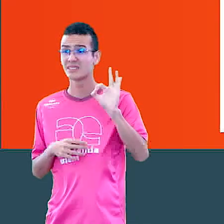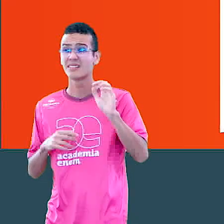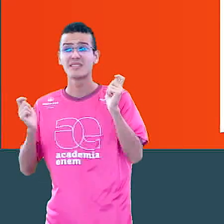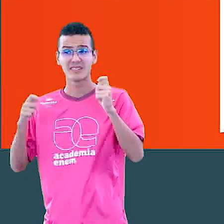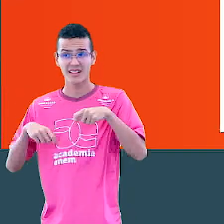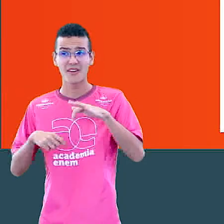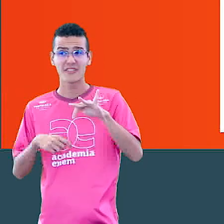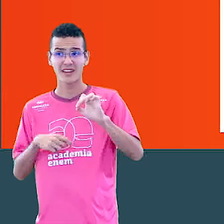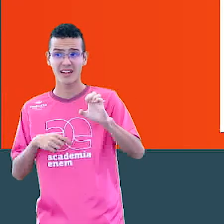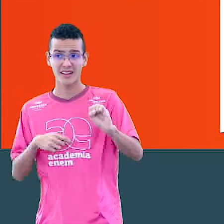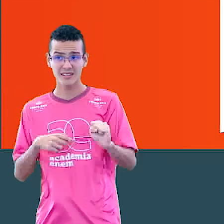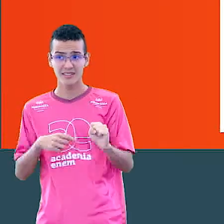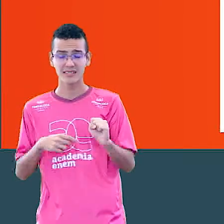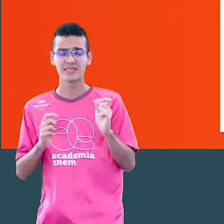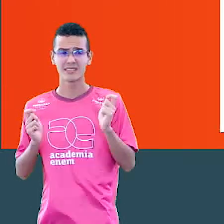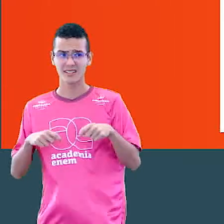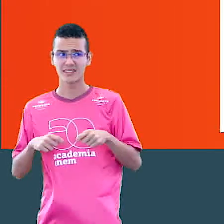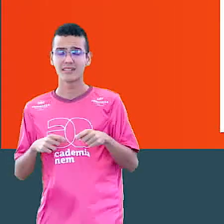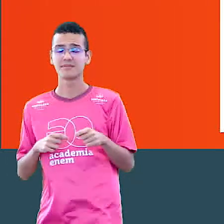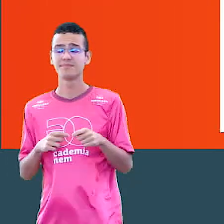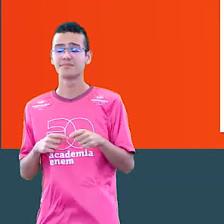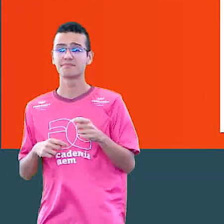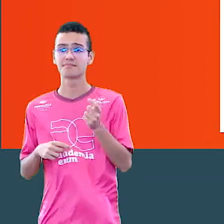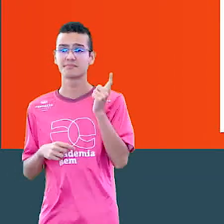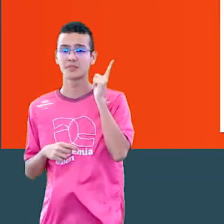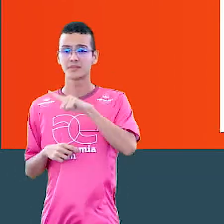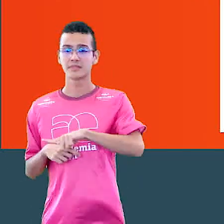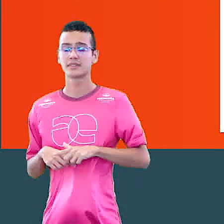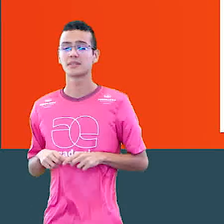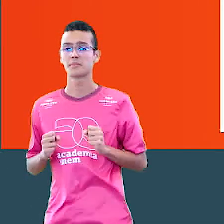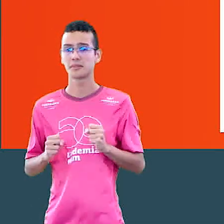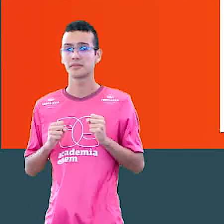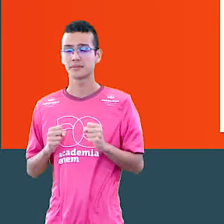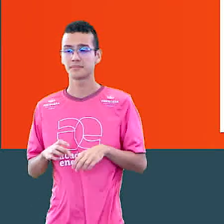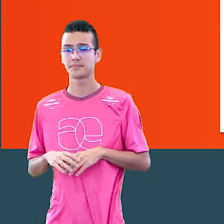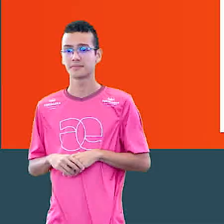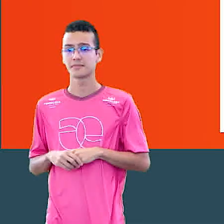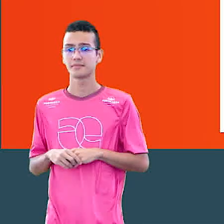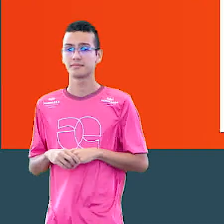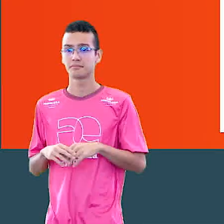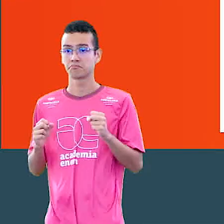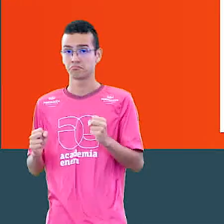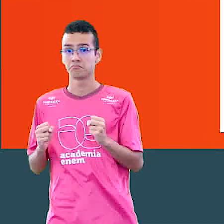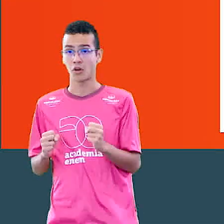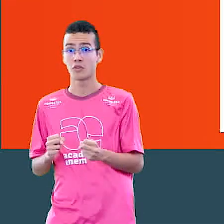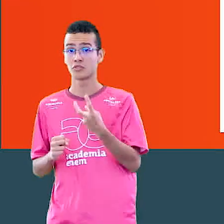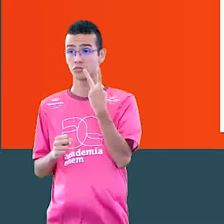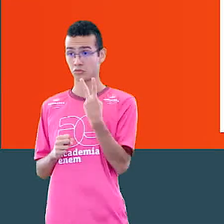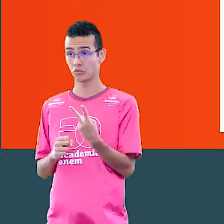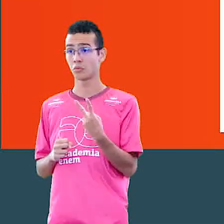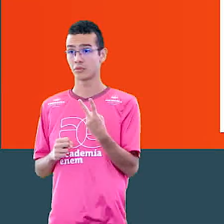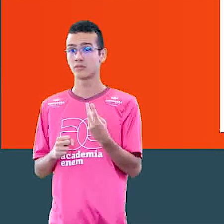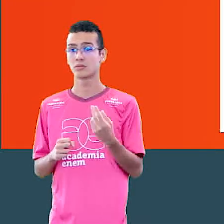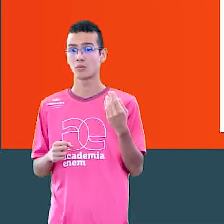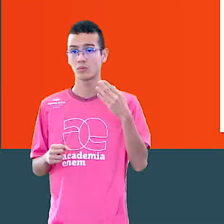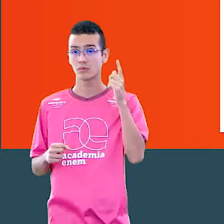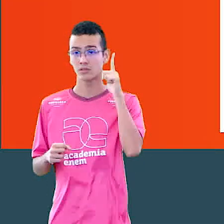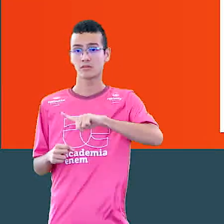FIES? Pode. Pode. Certo? Então, você pode ter 2 benefícios? Pode.